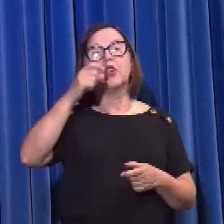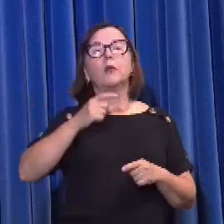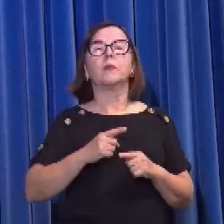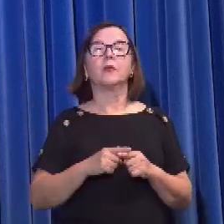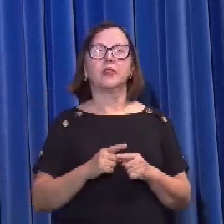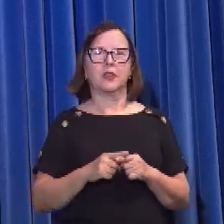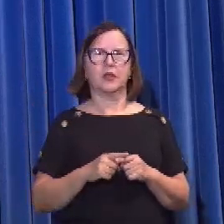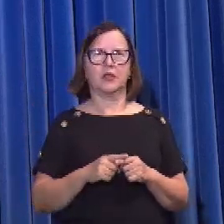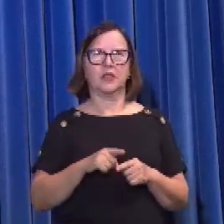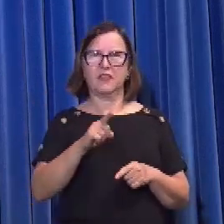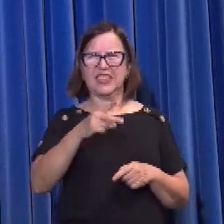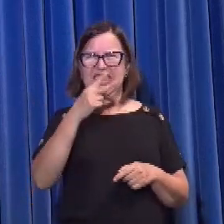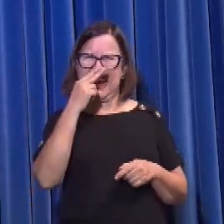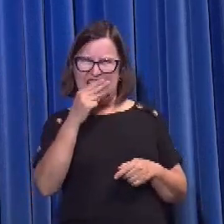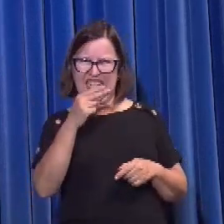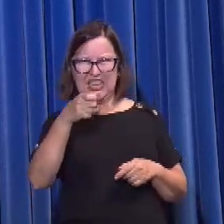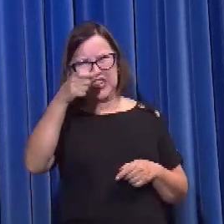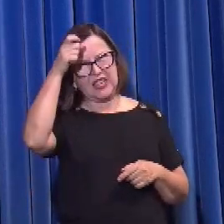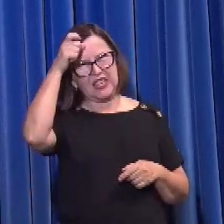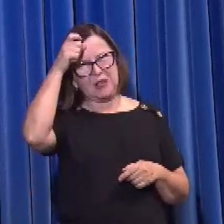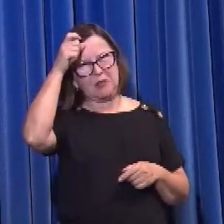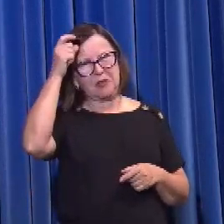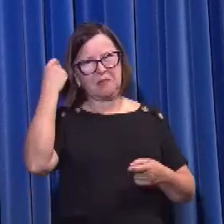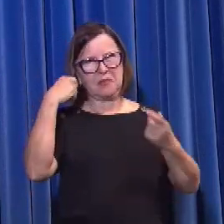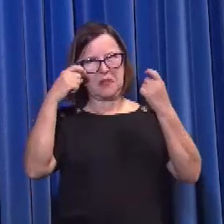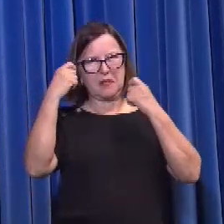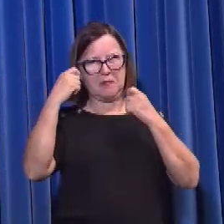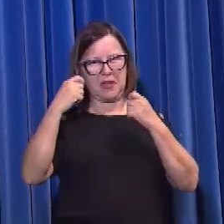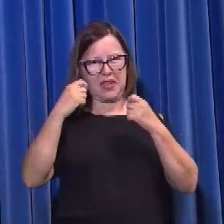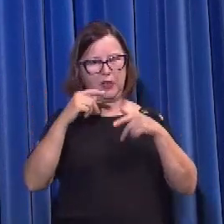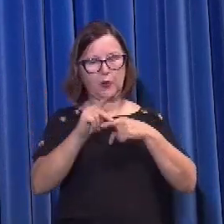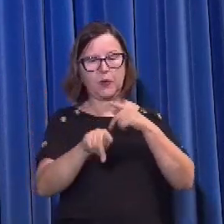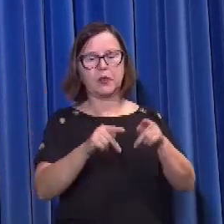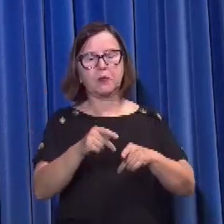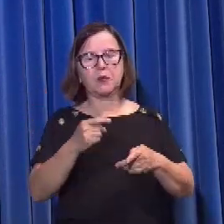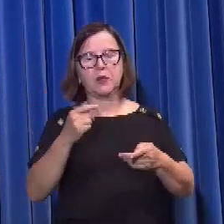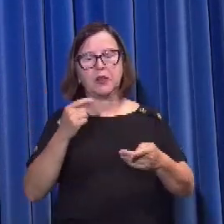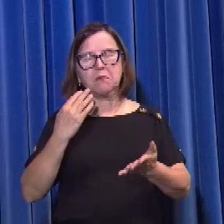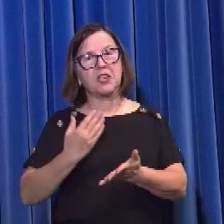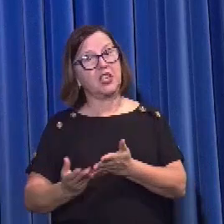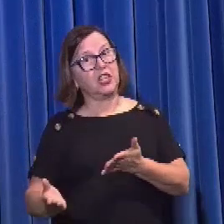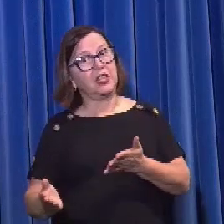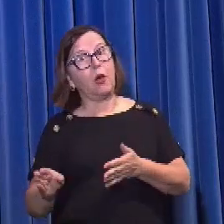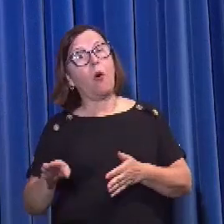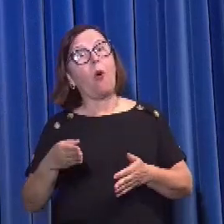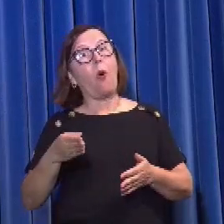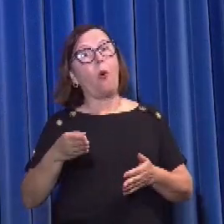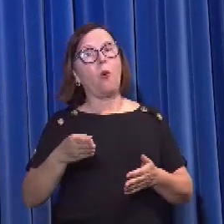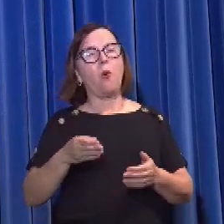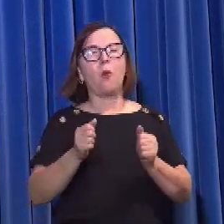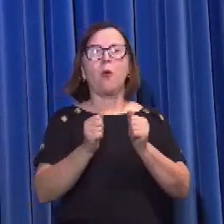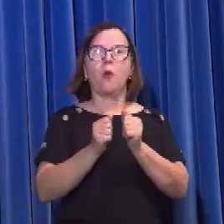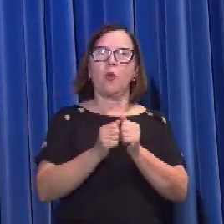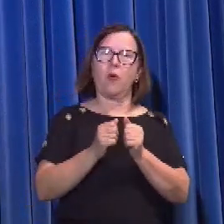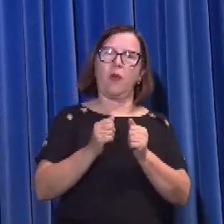acha que Satanás está preocupado com os perdidos ou com os salvos?